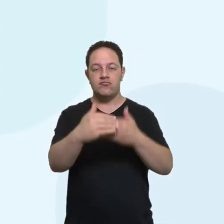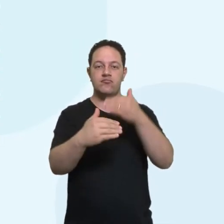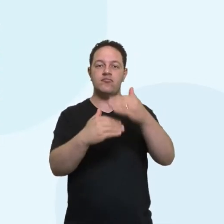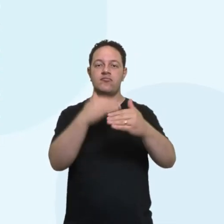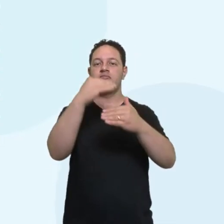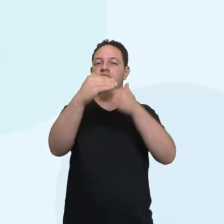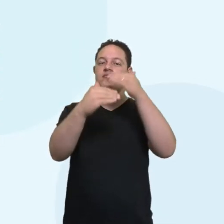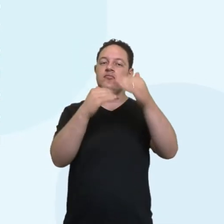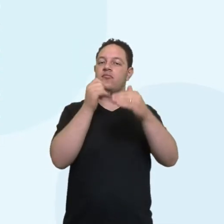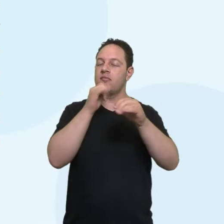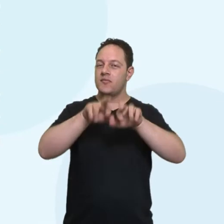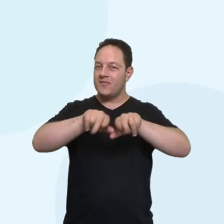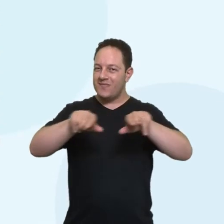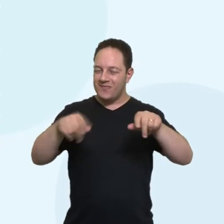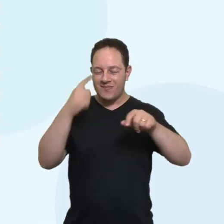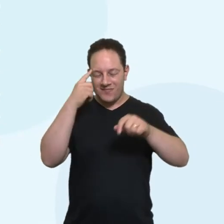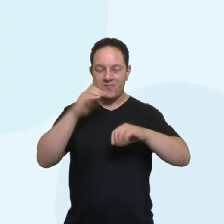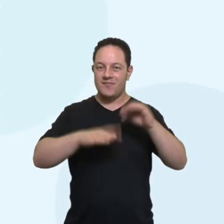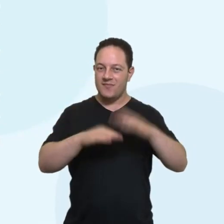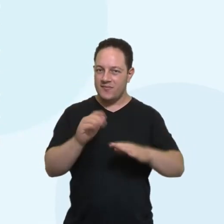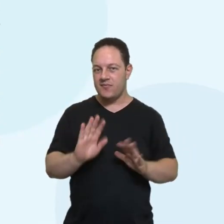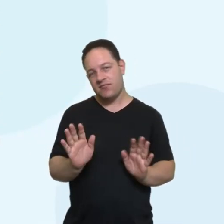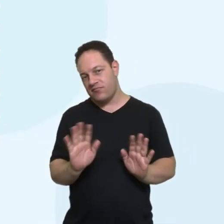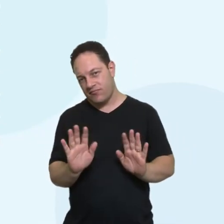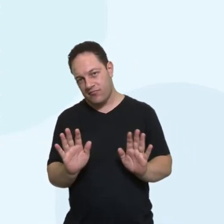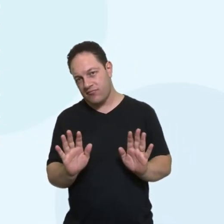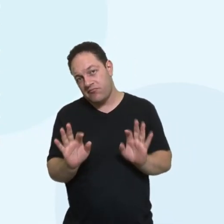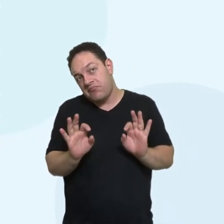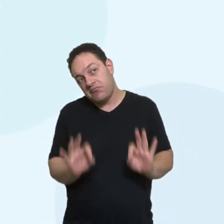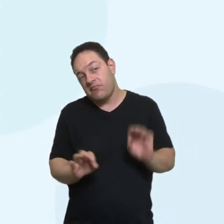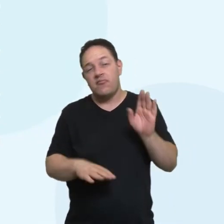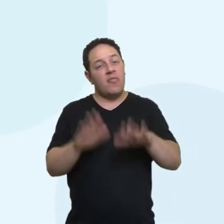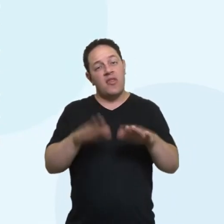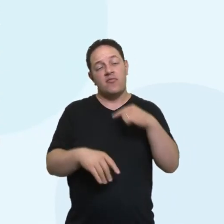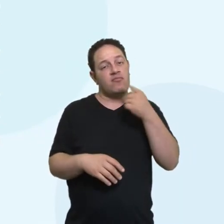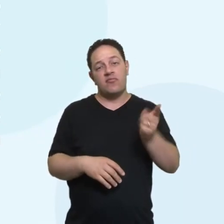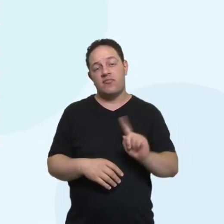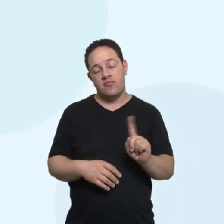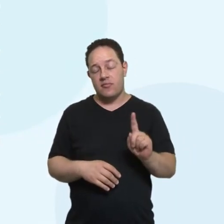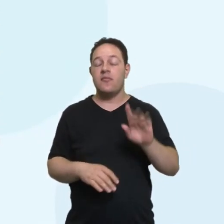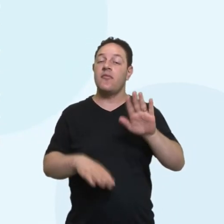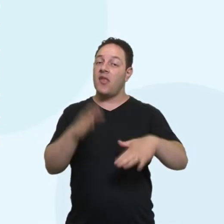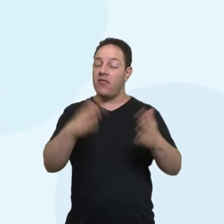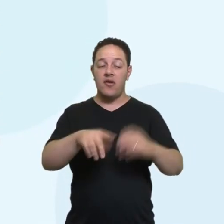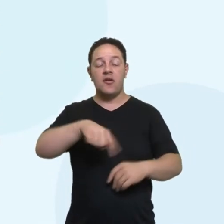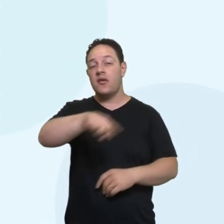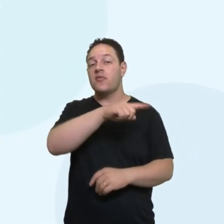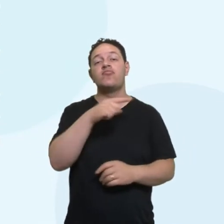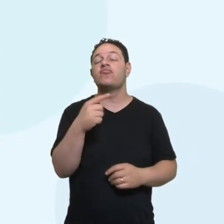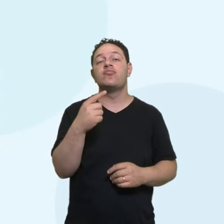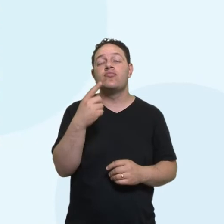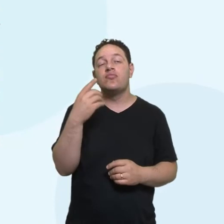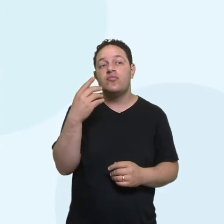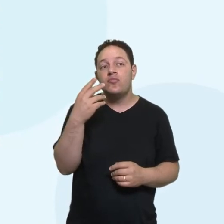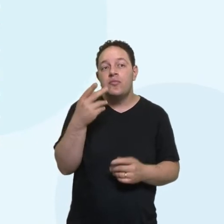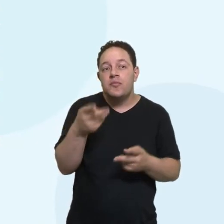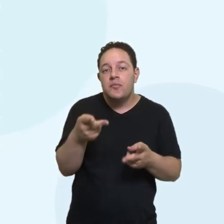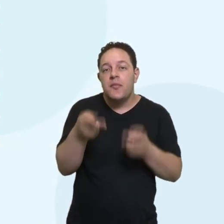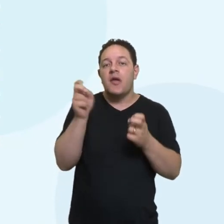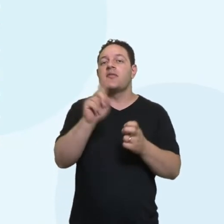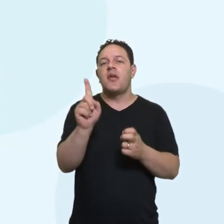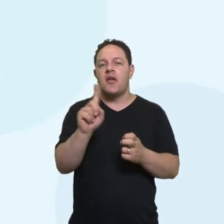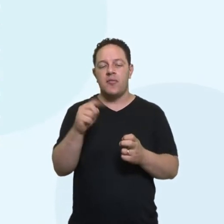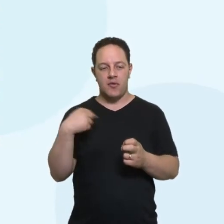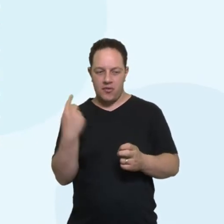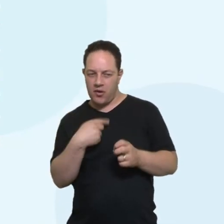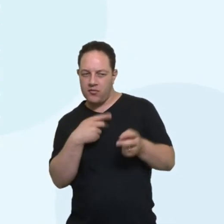desenvolvimento dessas competências não necessariamente Às vezes nossos estudantes Eles não conseguem enxergar né O que